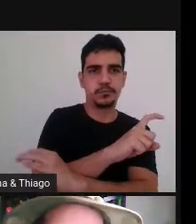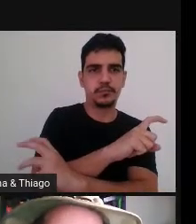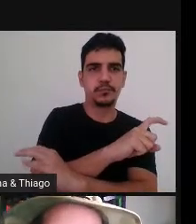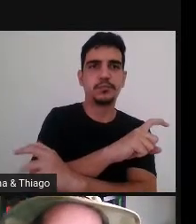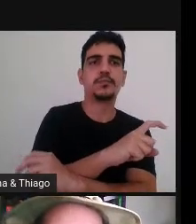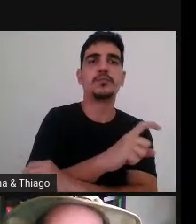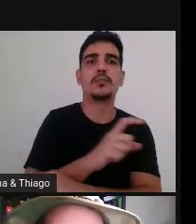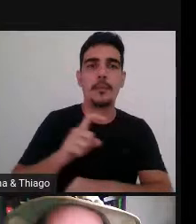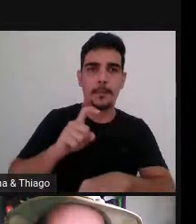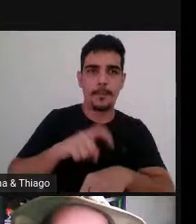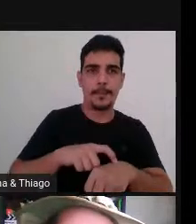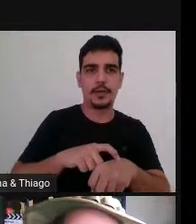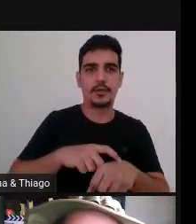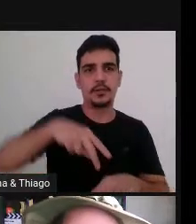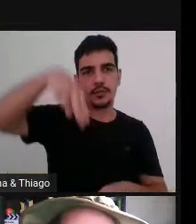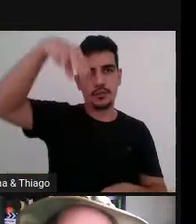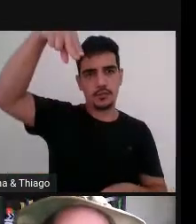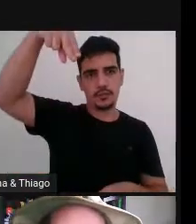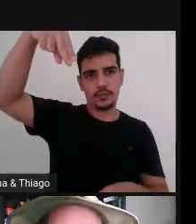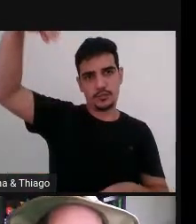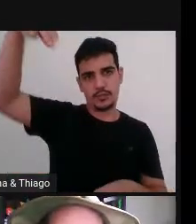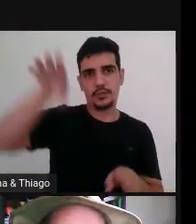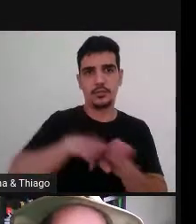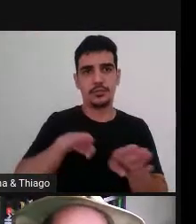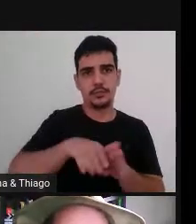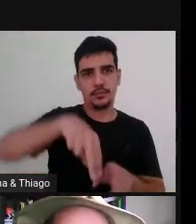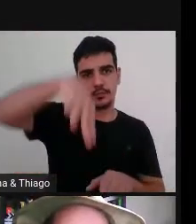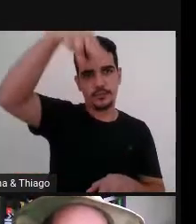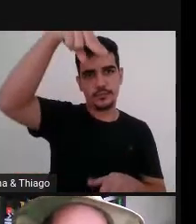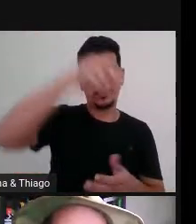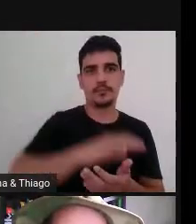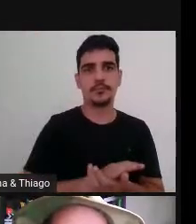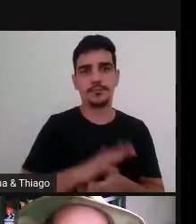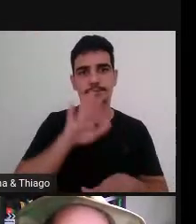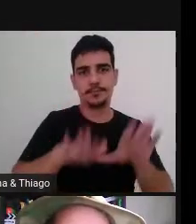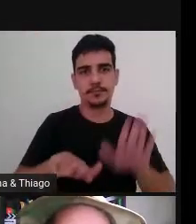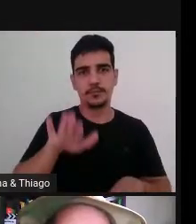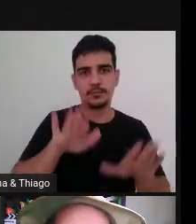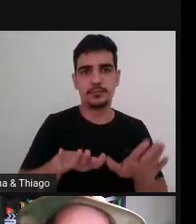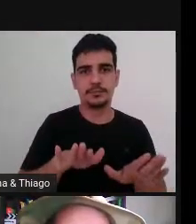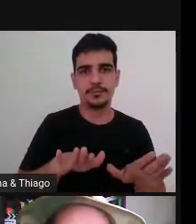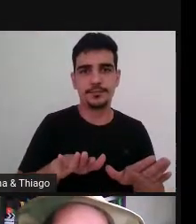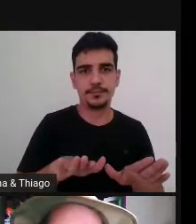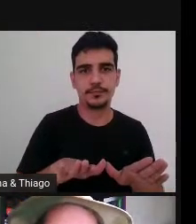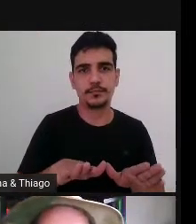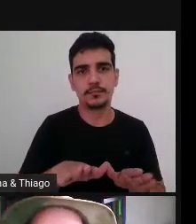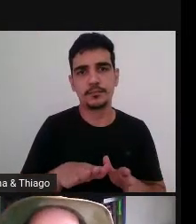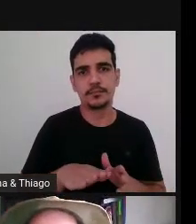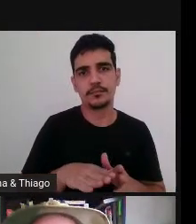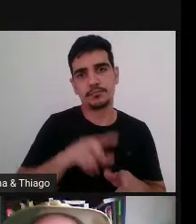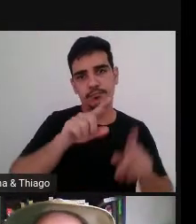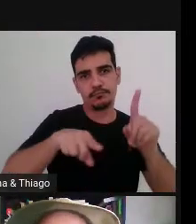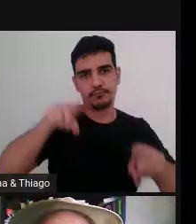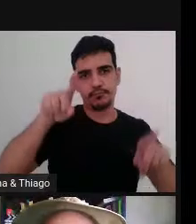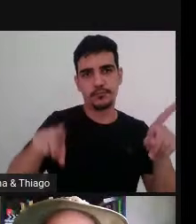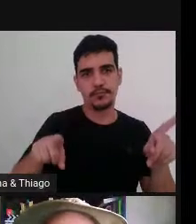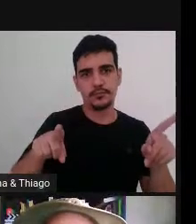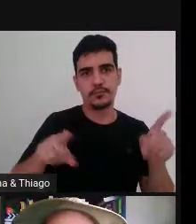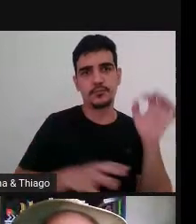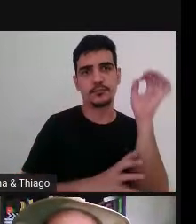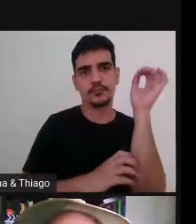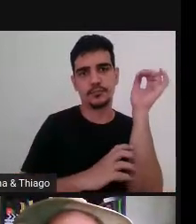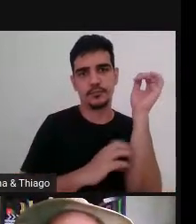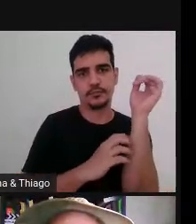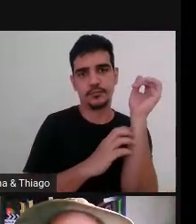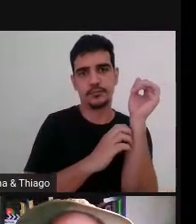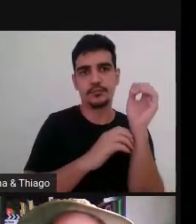Sudeste do Brasil. Aí as serpentes, ó, 26, 27 mil acidentes, ela geralmente está nesse patamar. Aranhas aumentou um pouquinho,